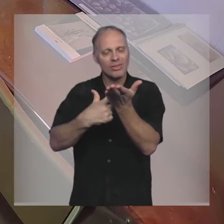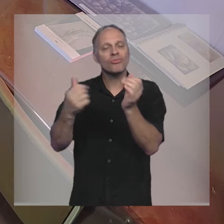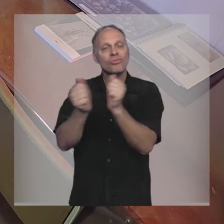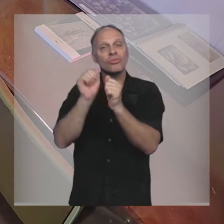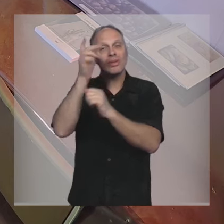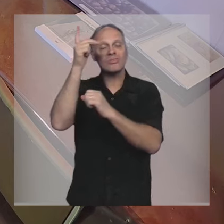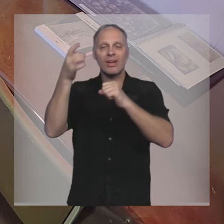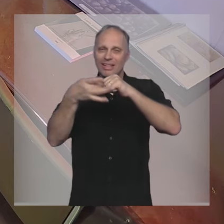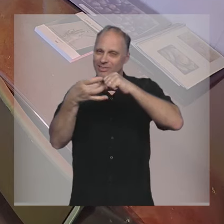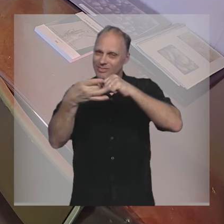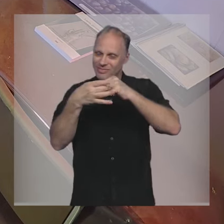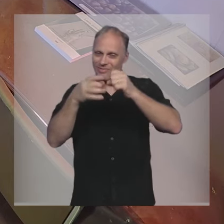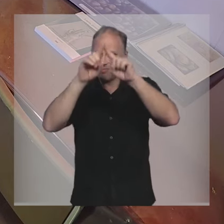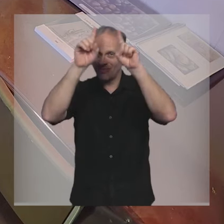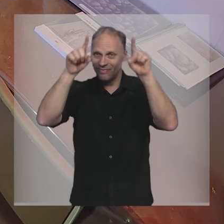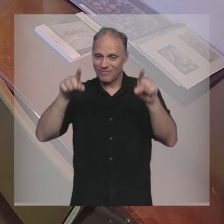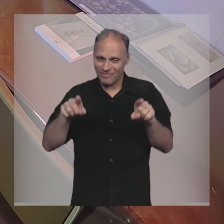dos vitrais.